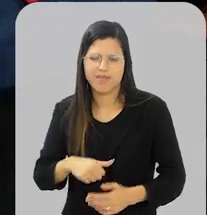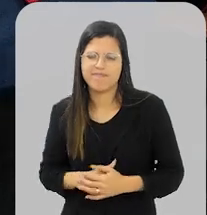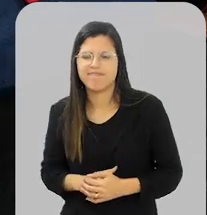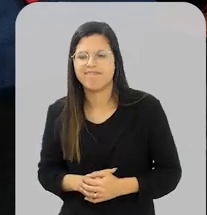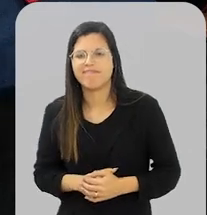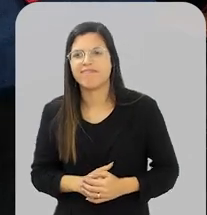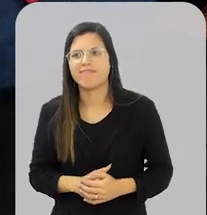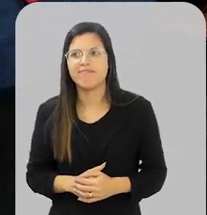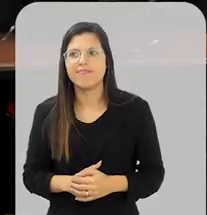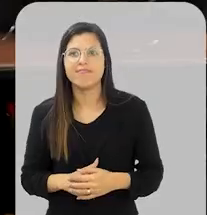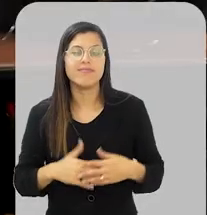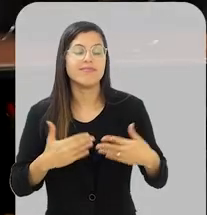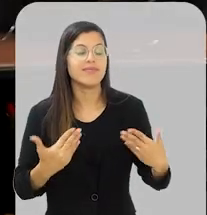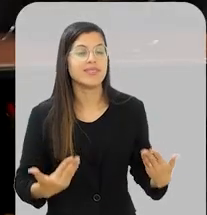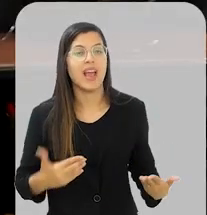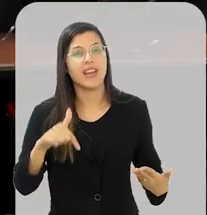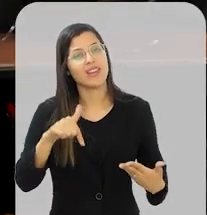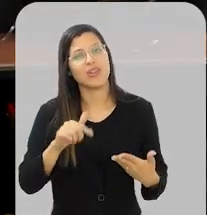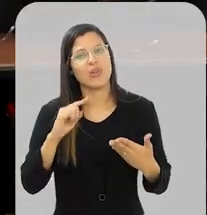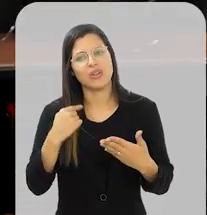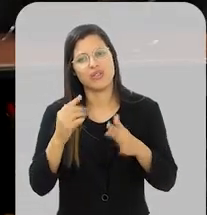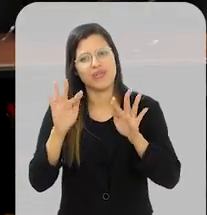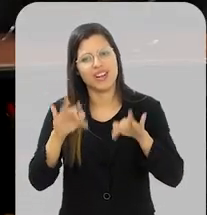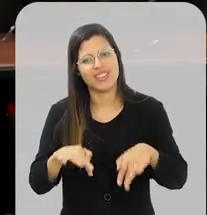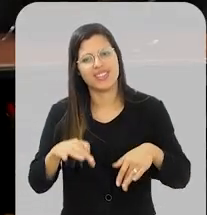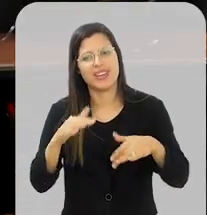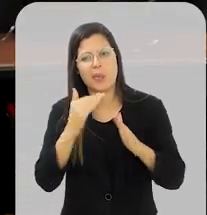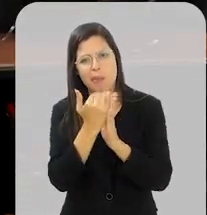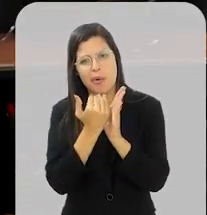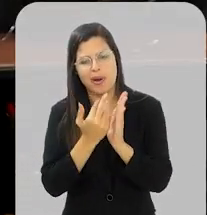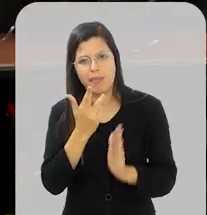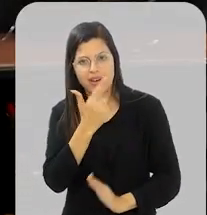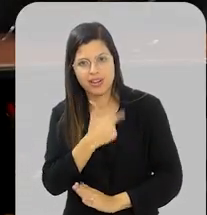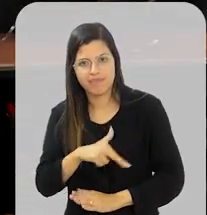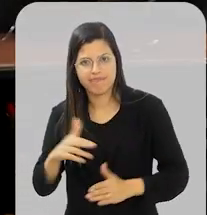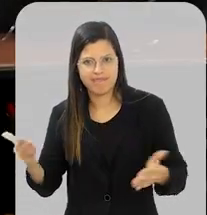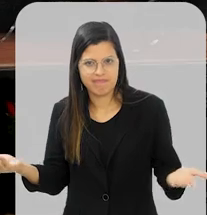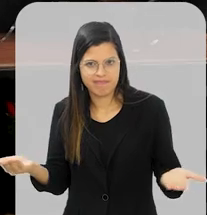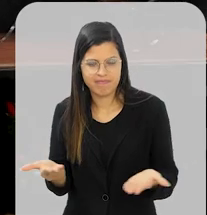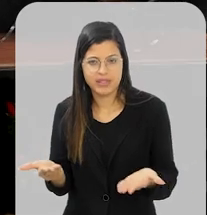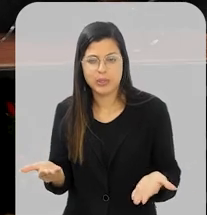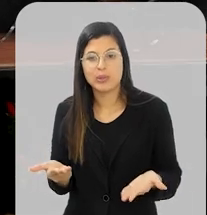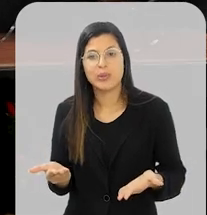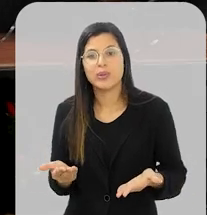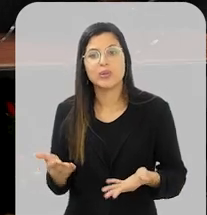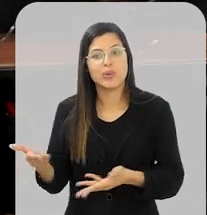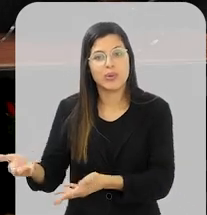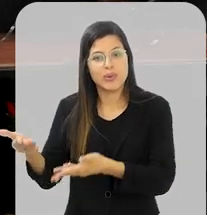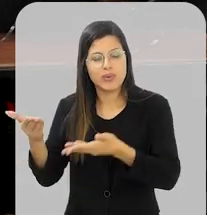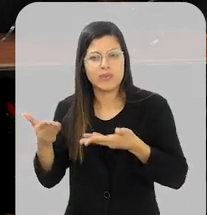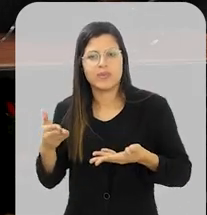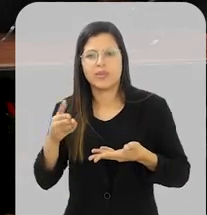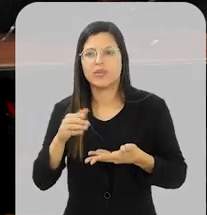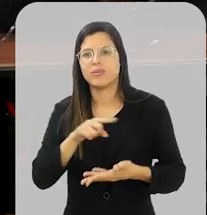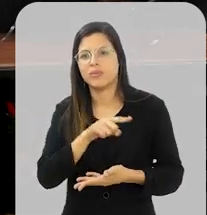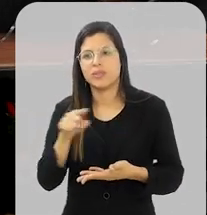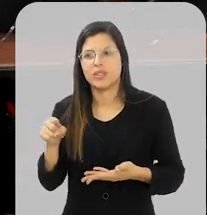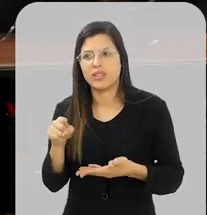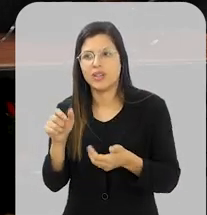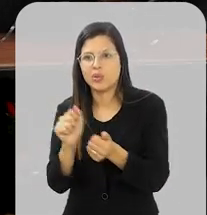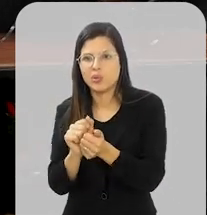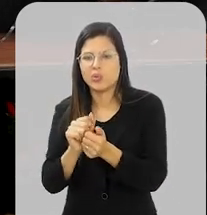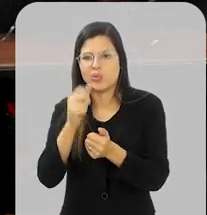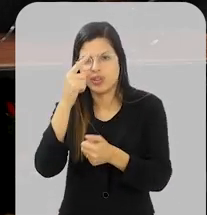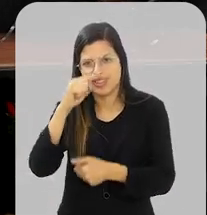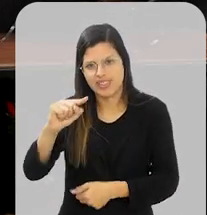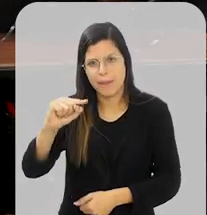lá. Bem, e aqui nós estamos encerrando o programa Religare de hoje e convido a vocês a